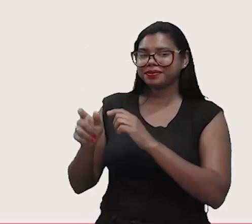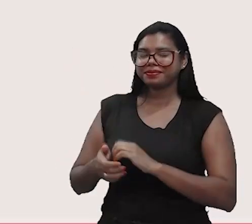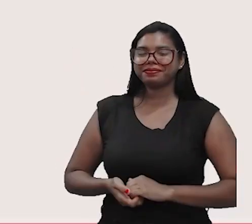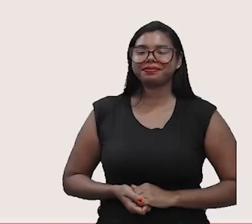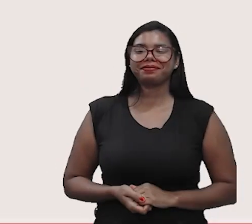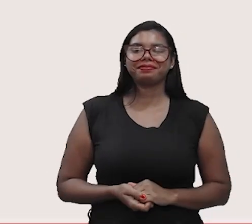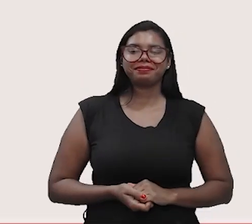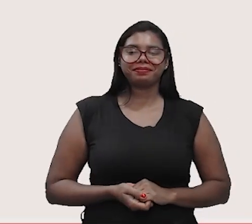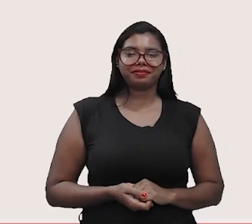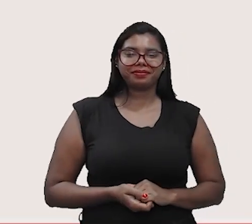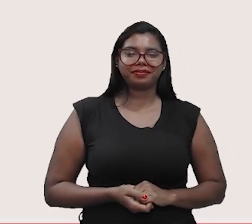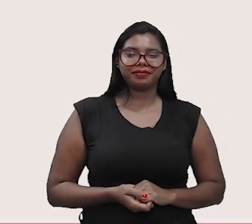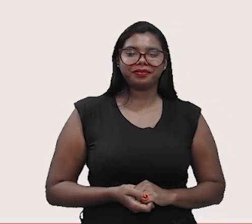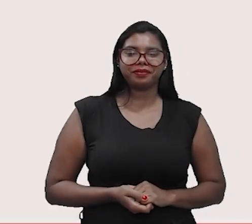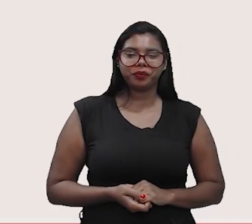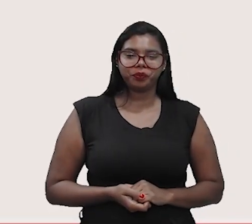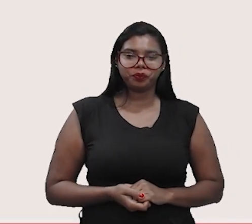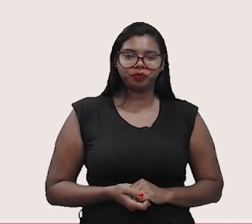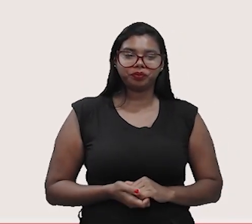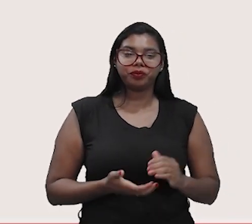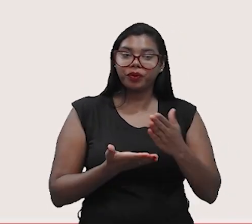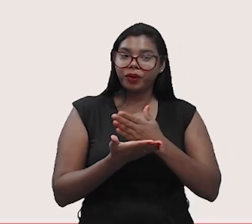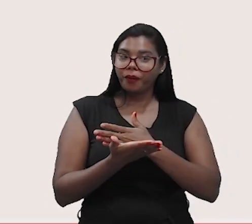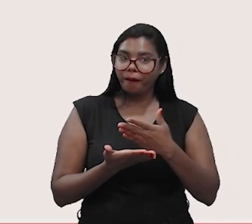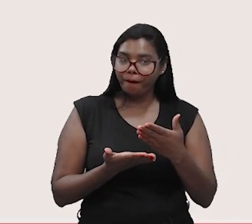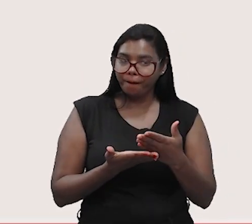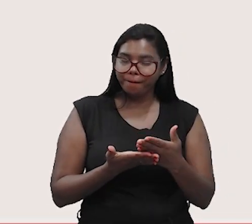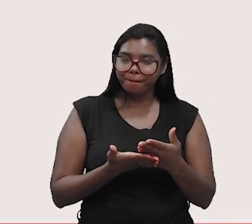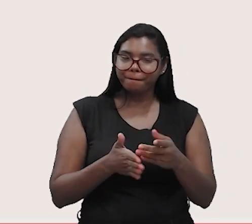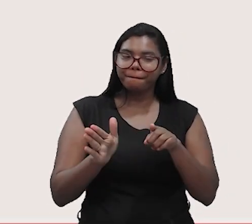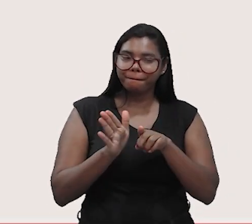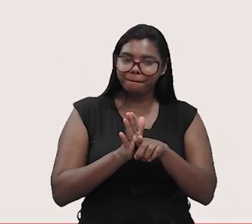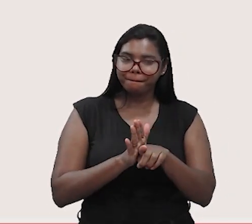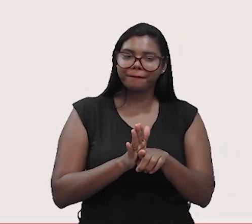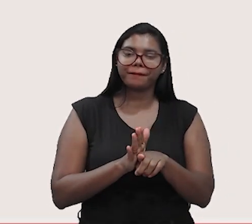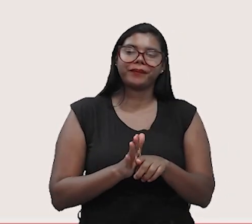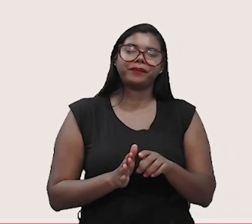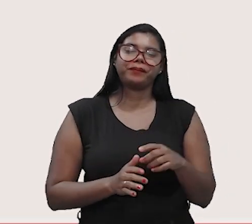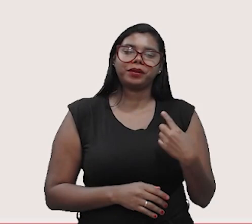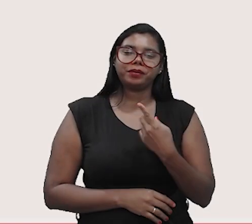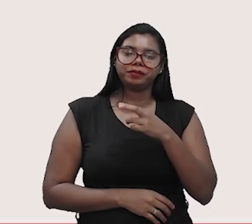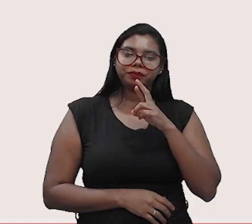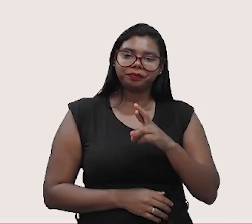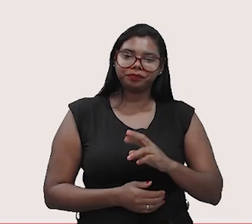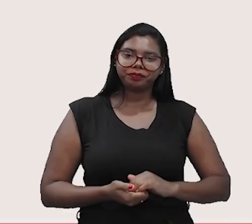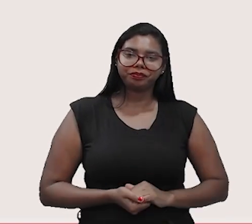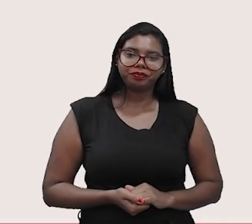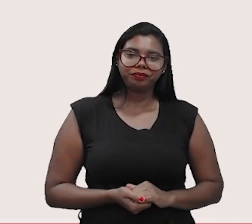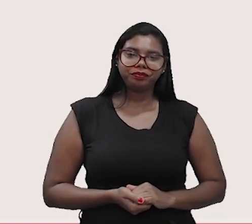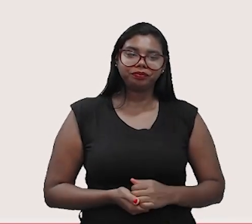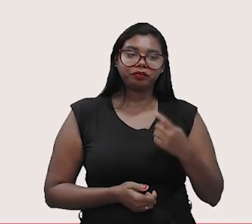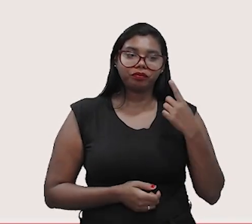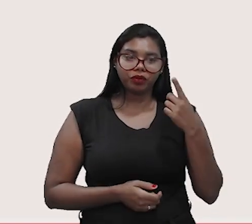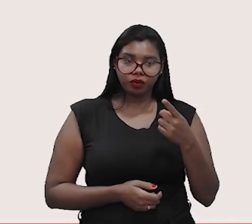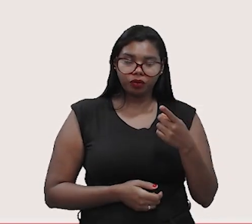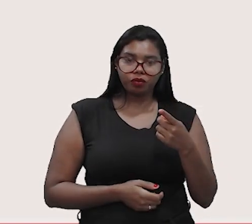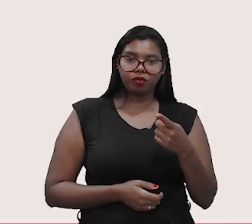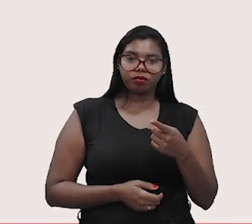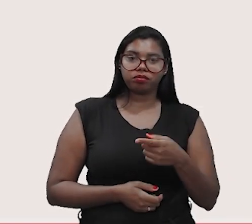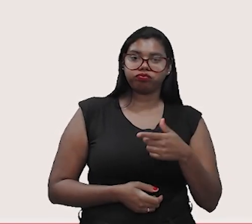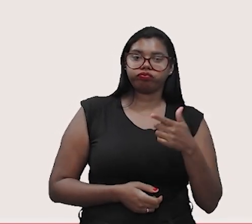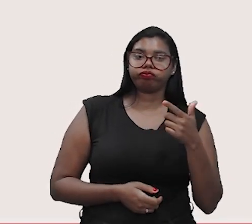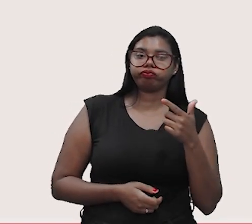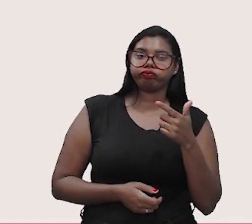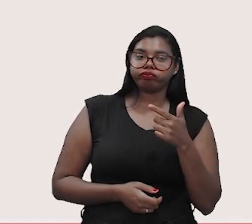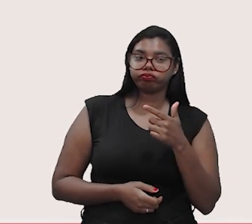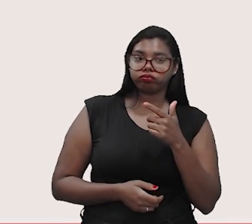apagar para vocês, para começar a questãozinha aqui do zero. Vê só. Uma bala é atirada de um